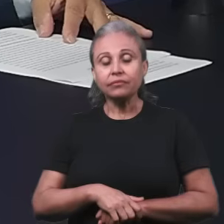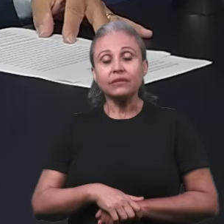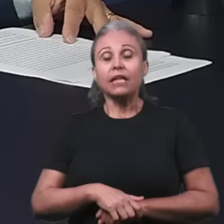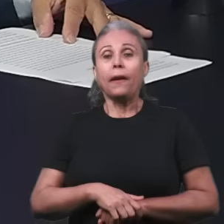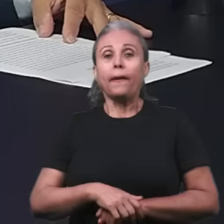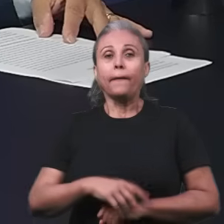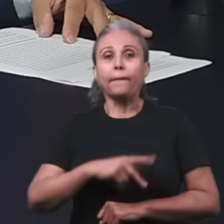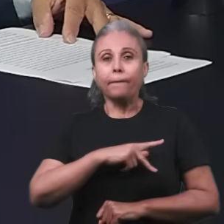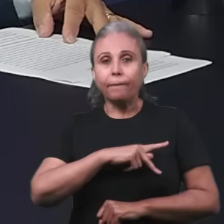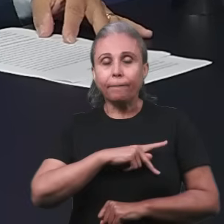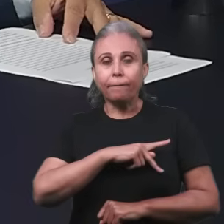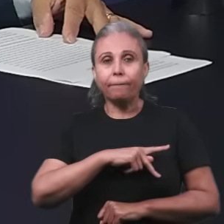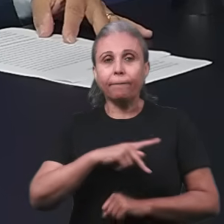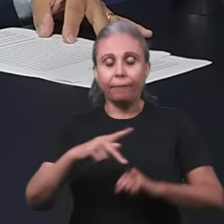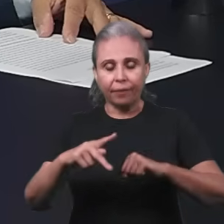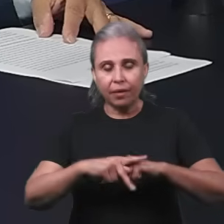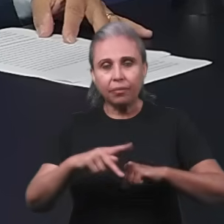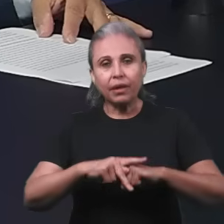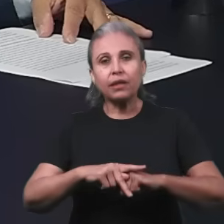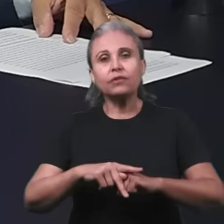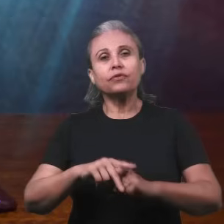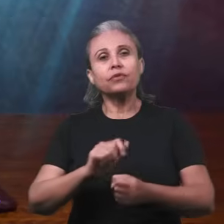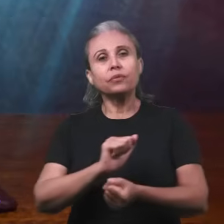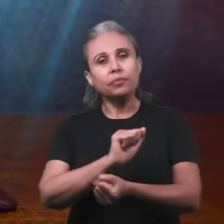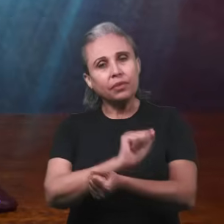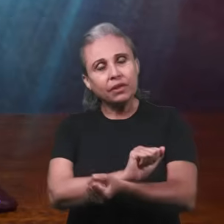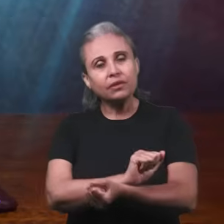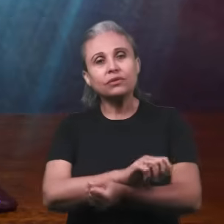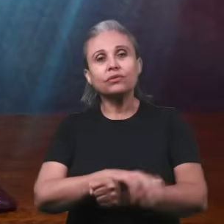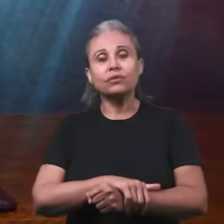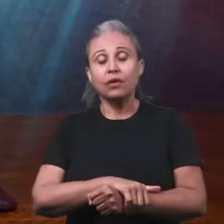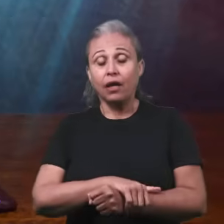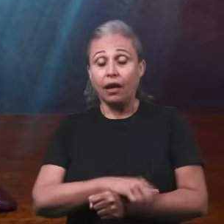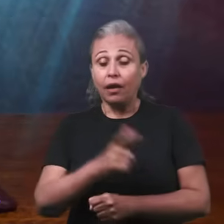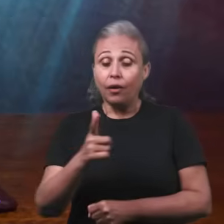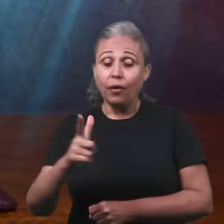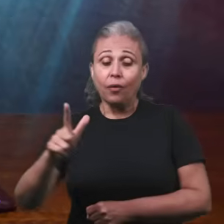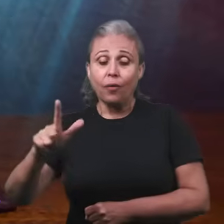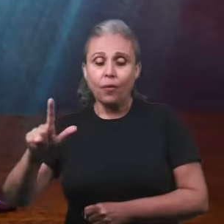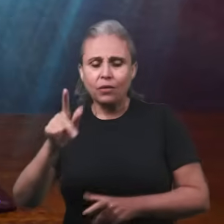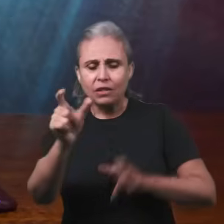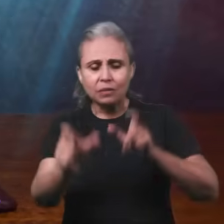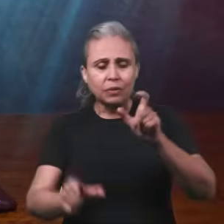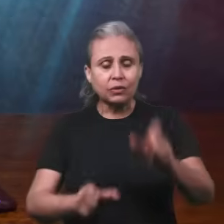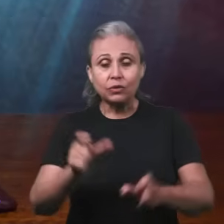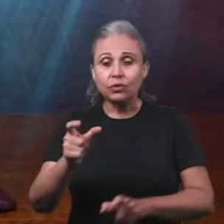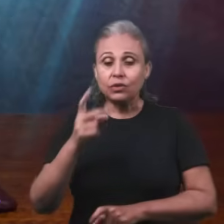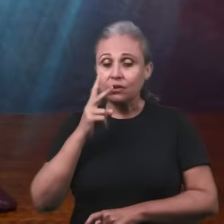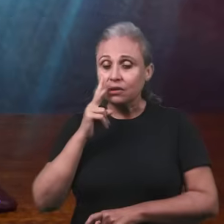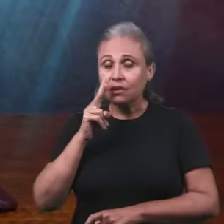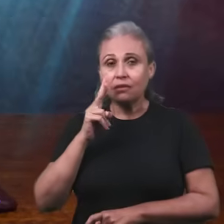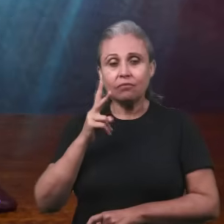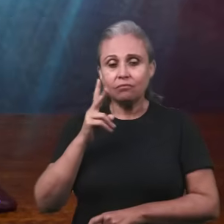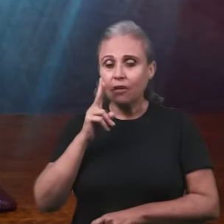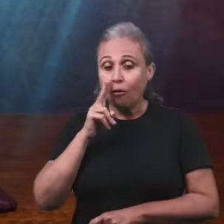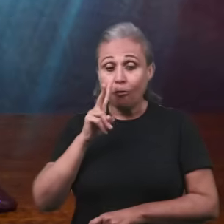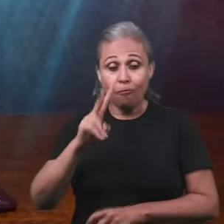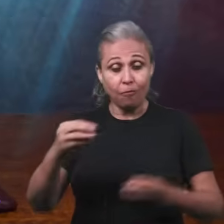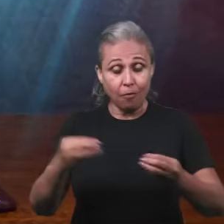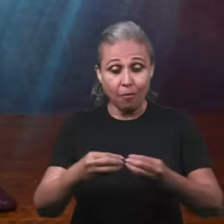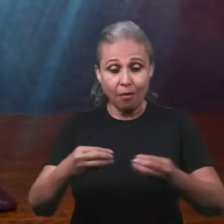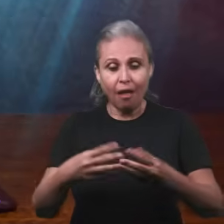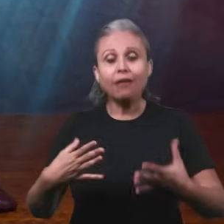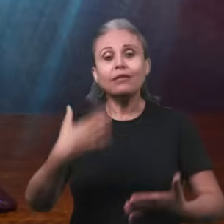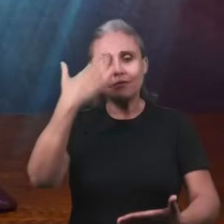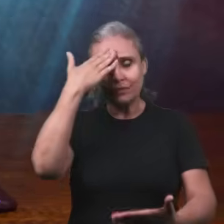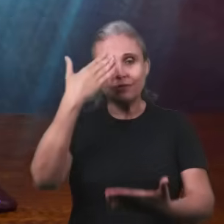dia seguinte, pois já era tarde. Muitos, porém, que não ouviram as palavras, creram. Muitos, porém, dos que ouviram a palavra, creram, e chegou o número